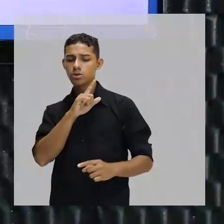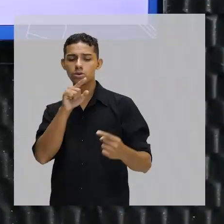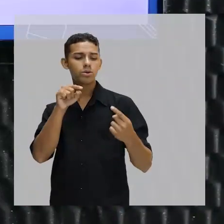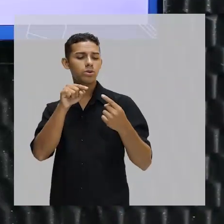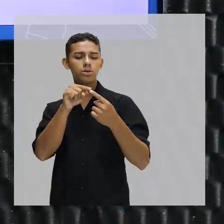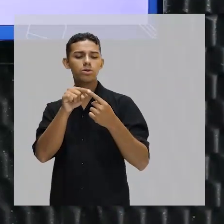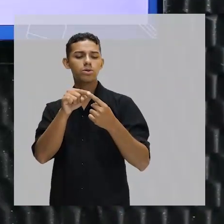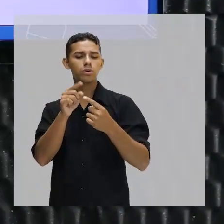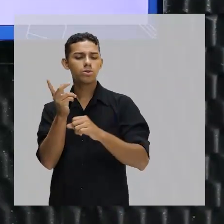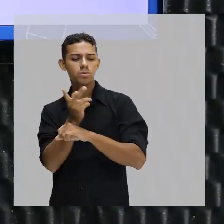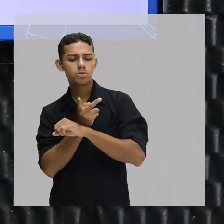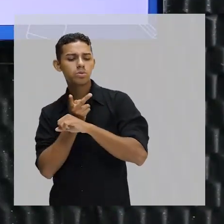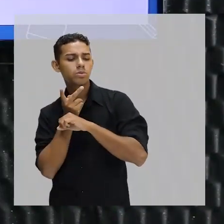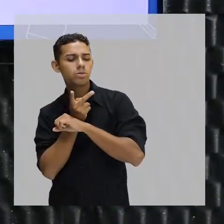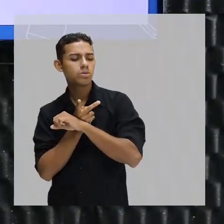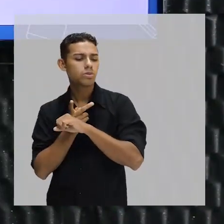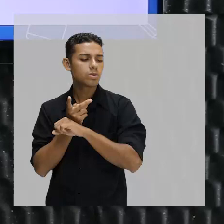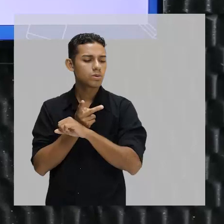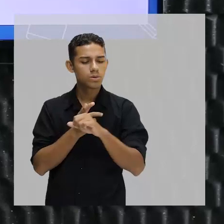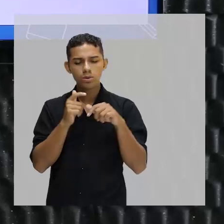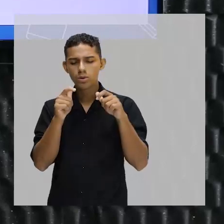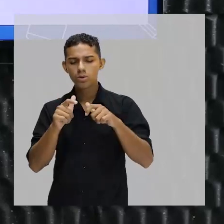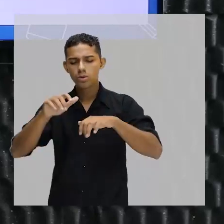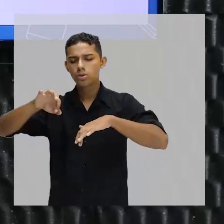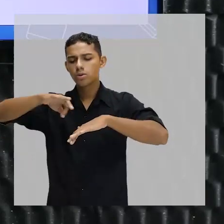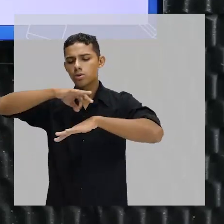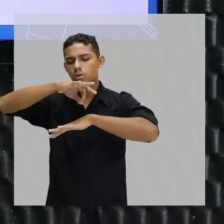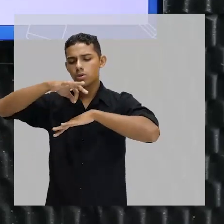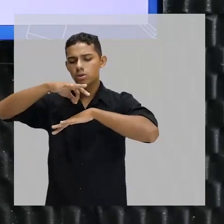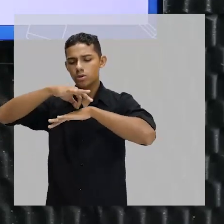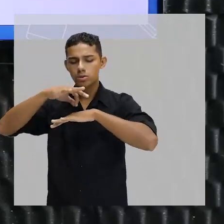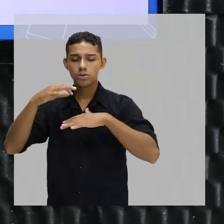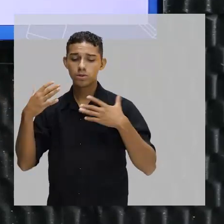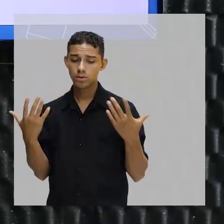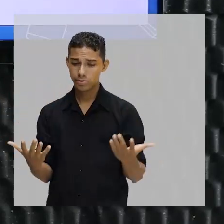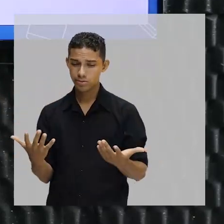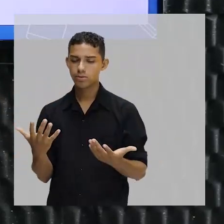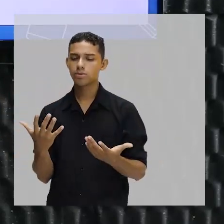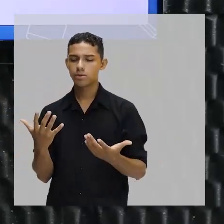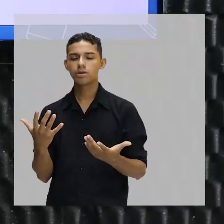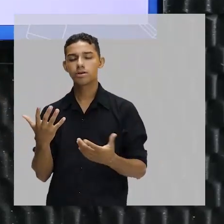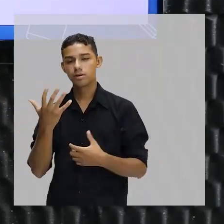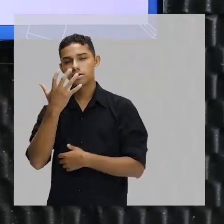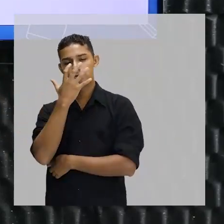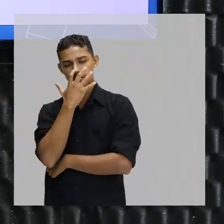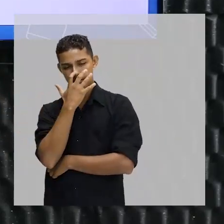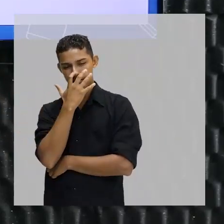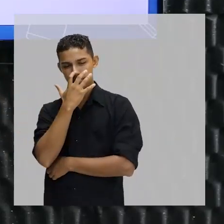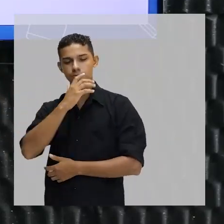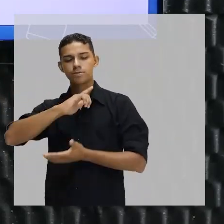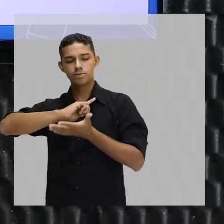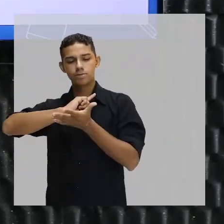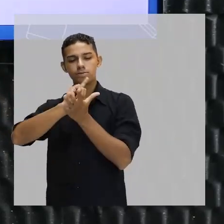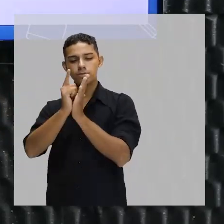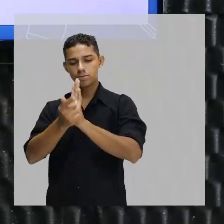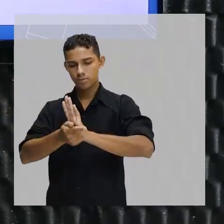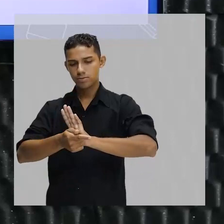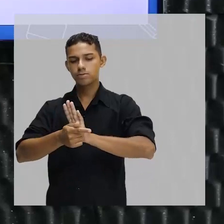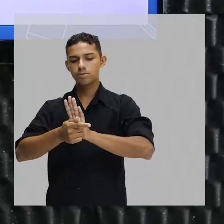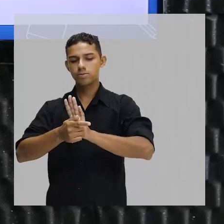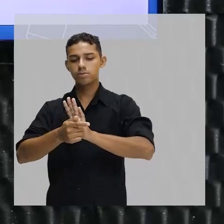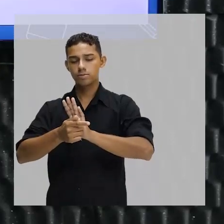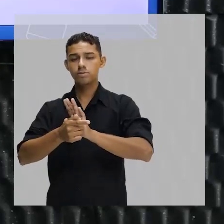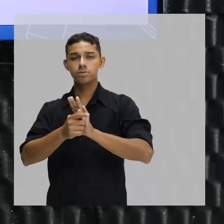objetivo de procurar determinado imóvel, determinado objeto. Então, é um gênero textual que as pessoas não têm